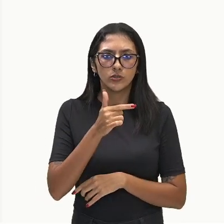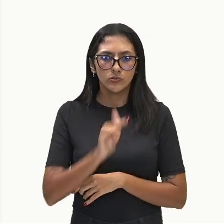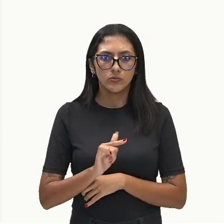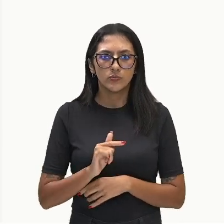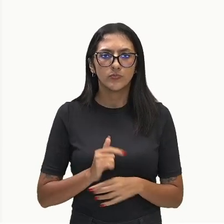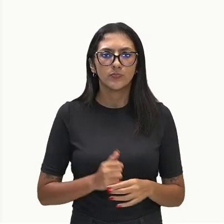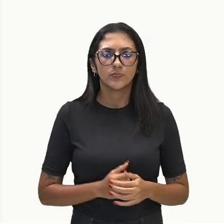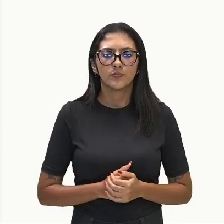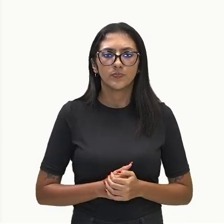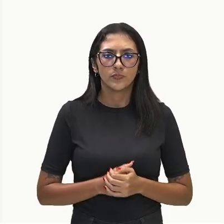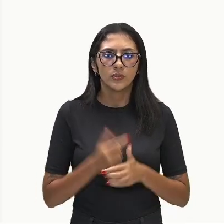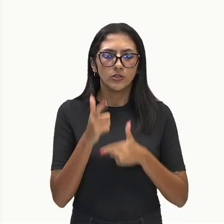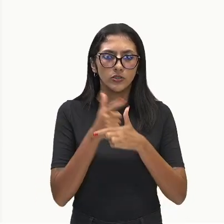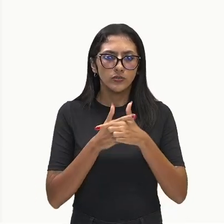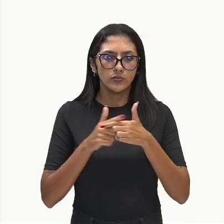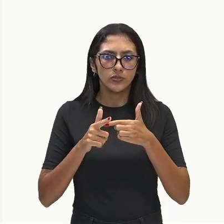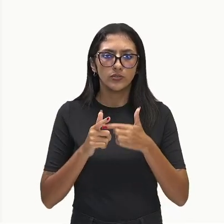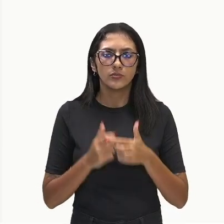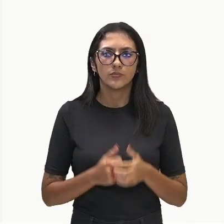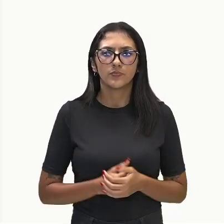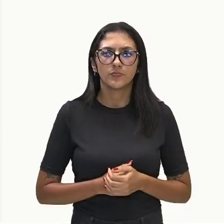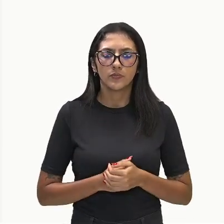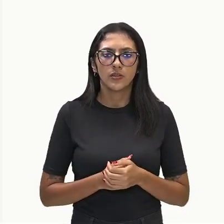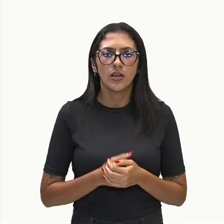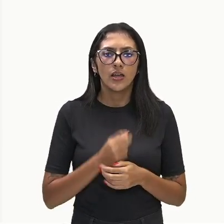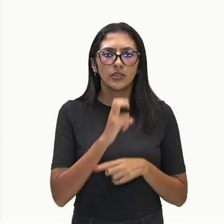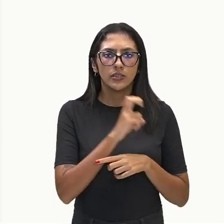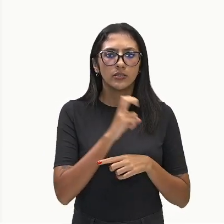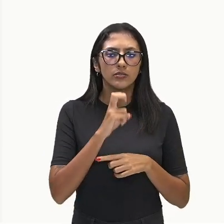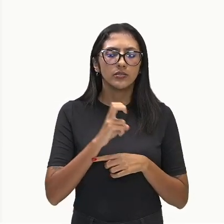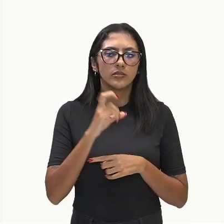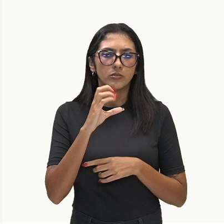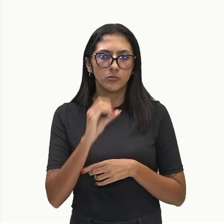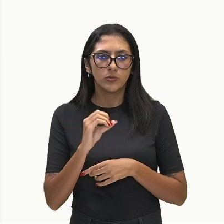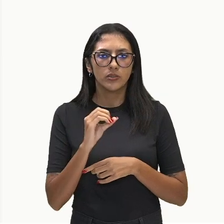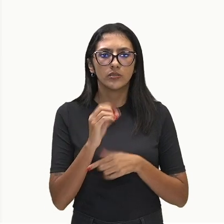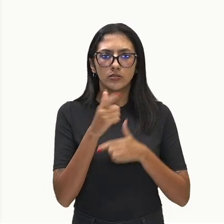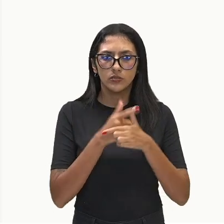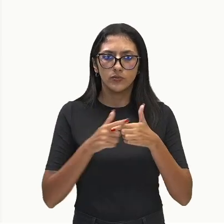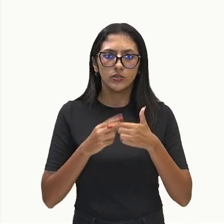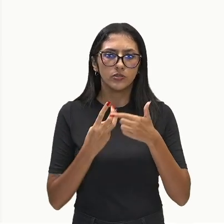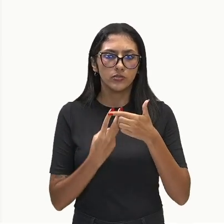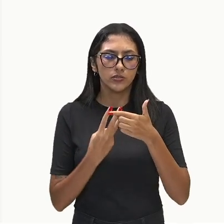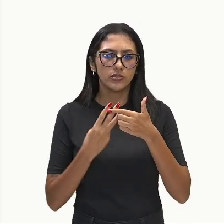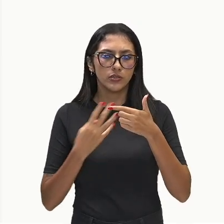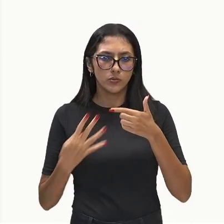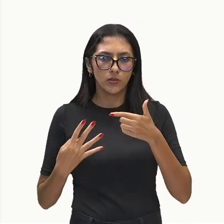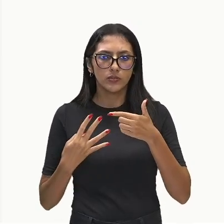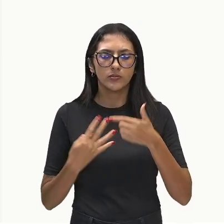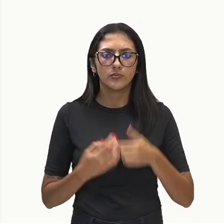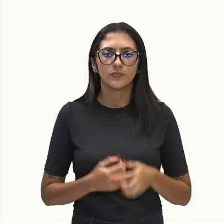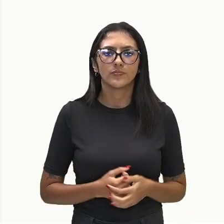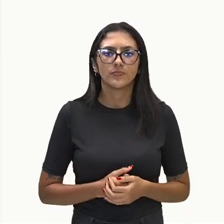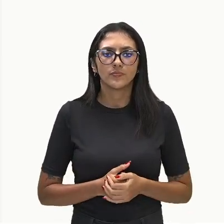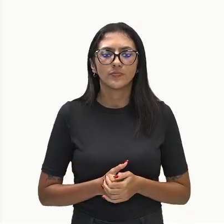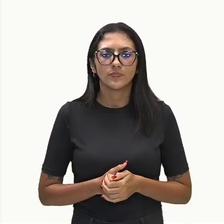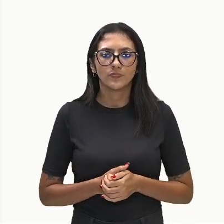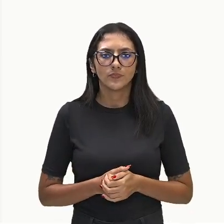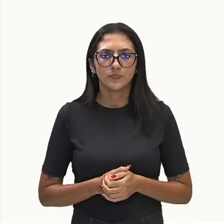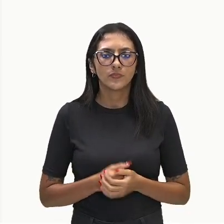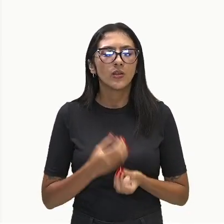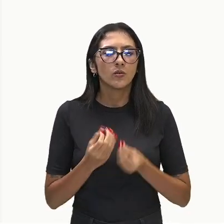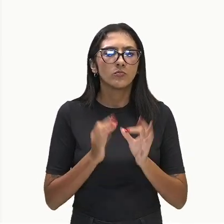dividindo. Então, nós vamos ter 550 sobre 34 igual a z. O que a gente fez aqui? A